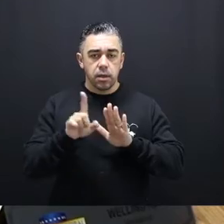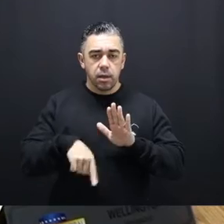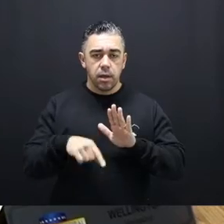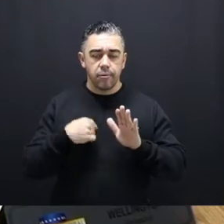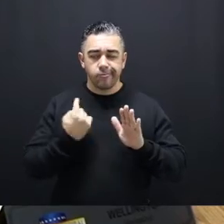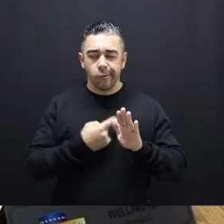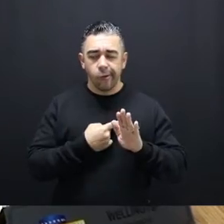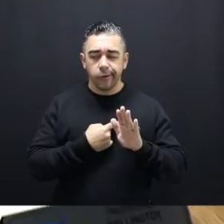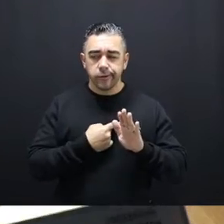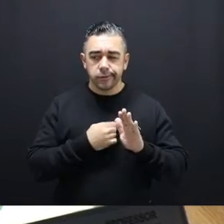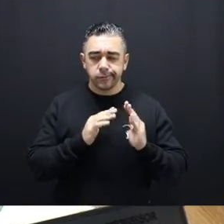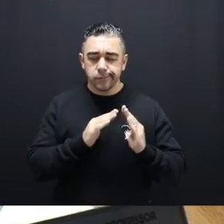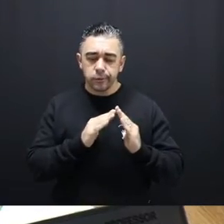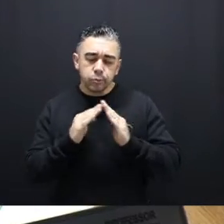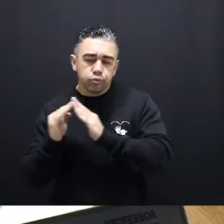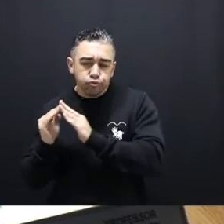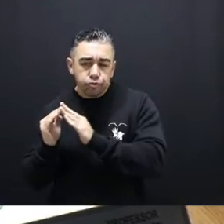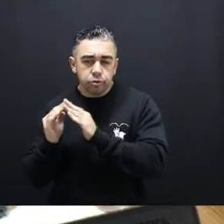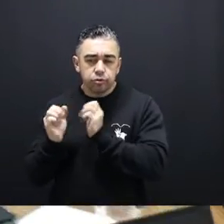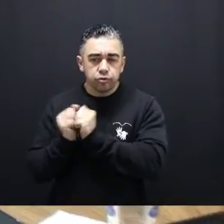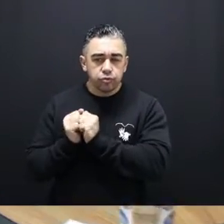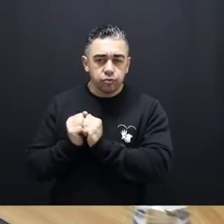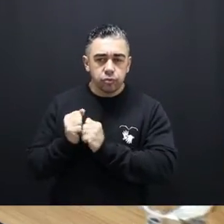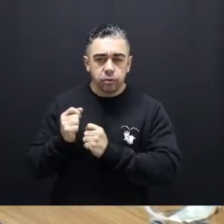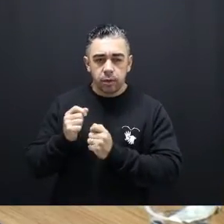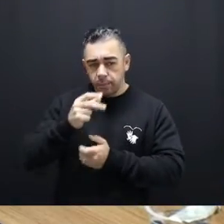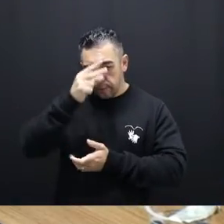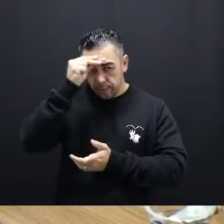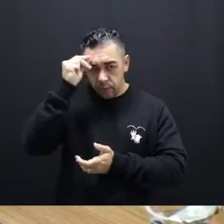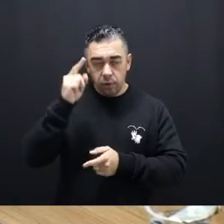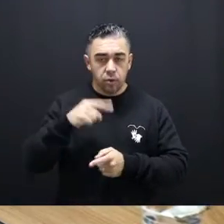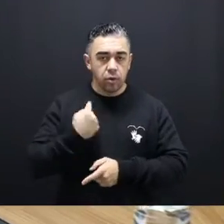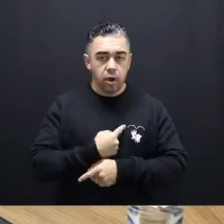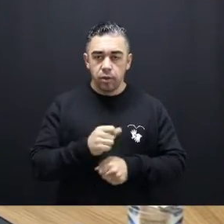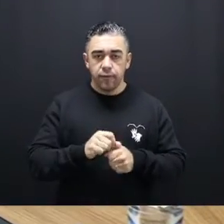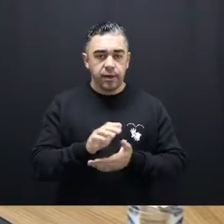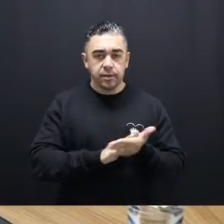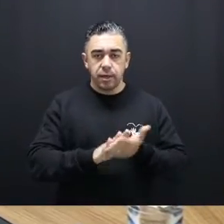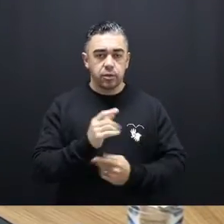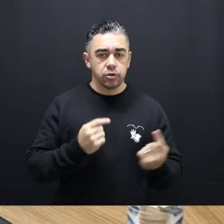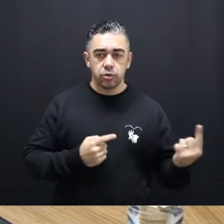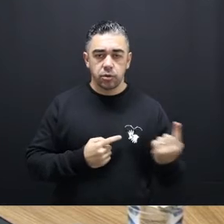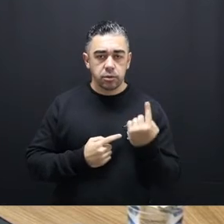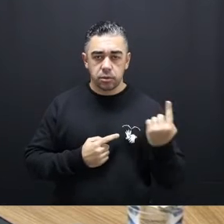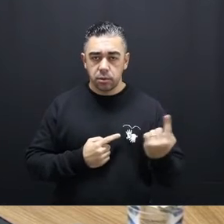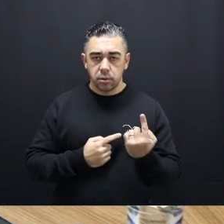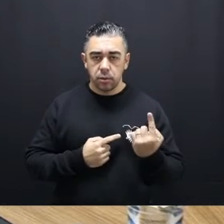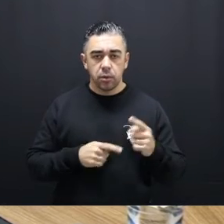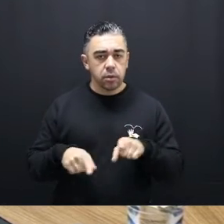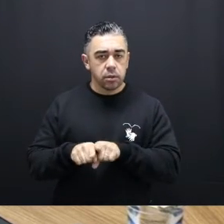do diálogo e não se faz nada sozinho nem no grito